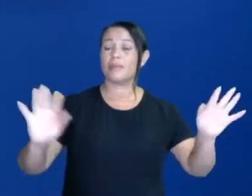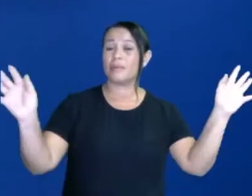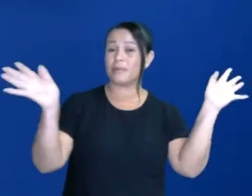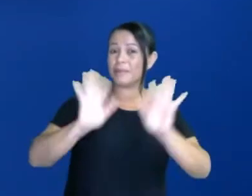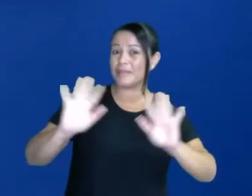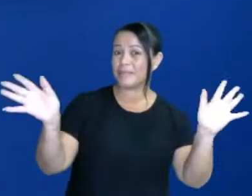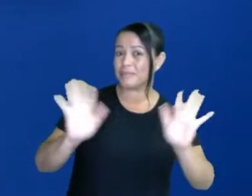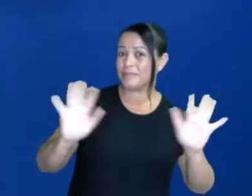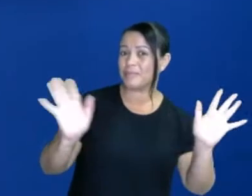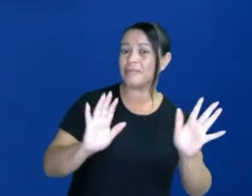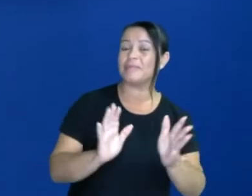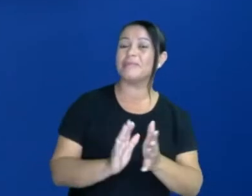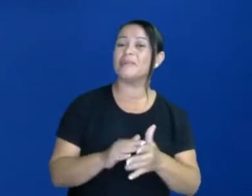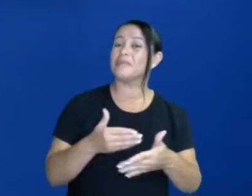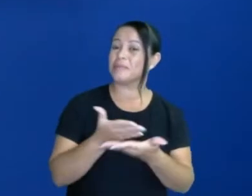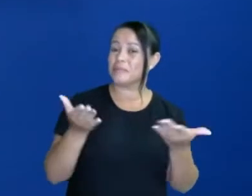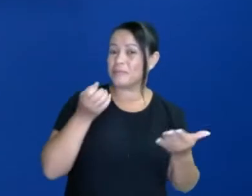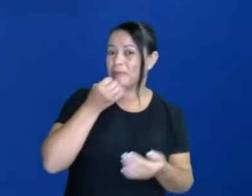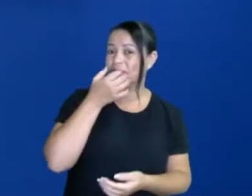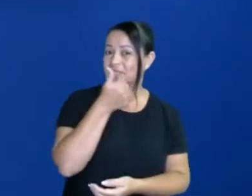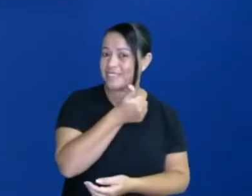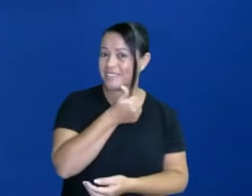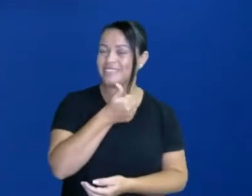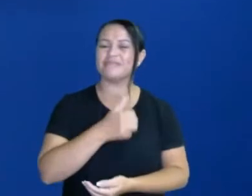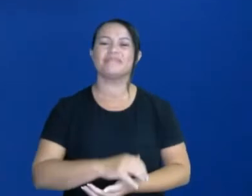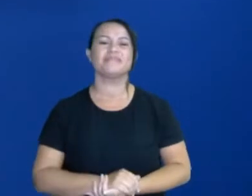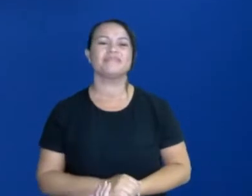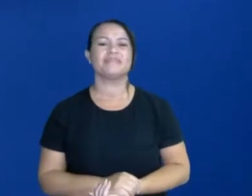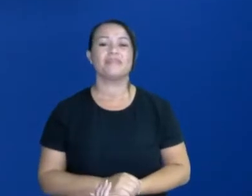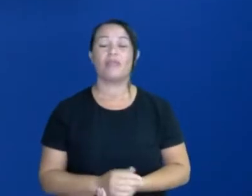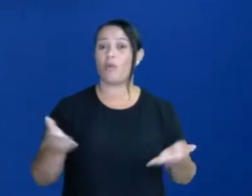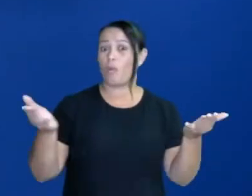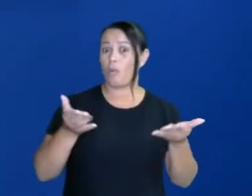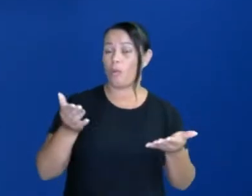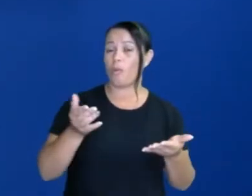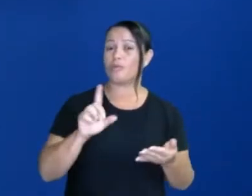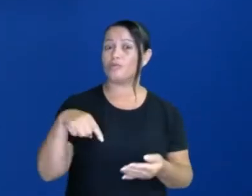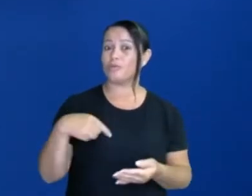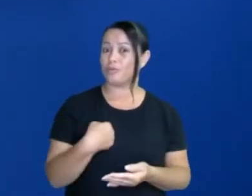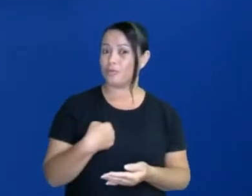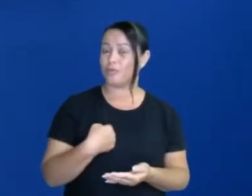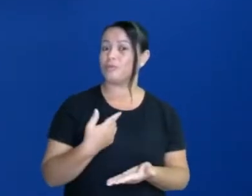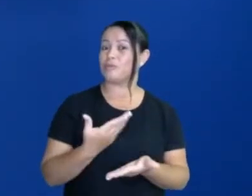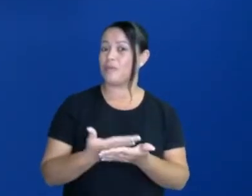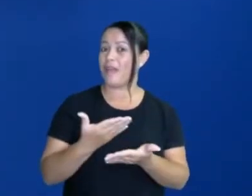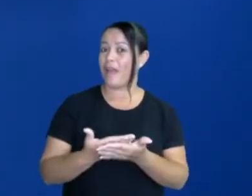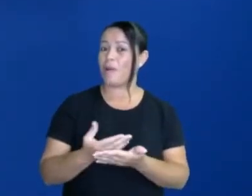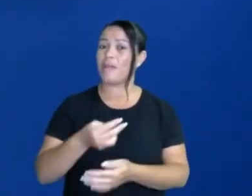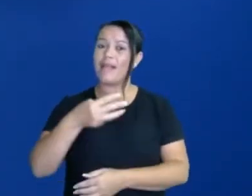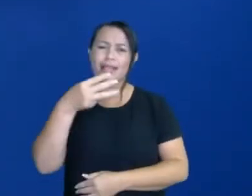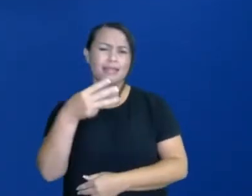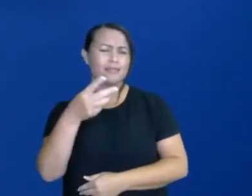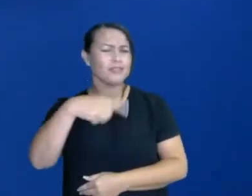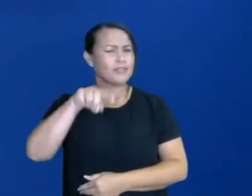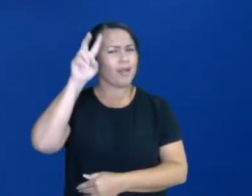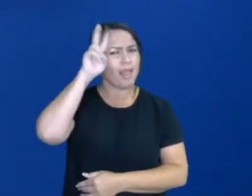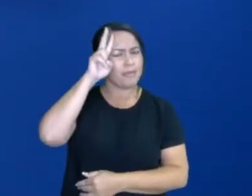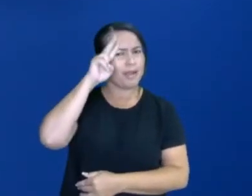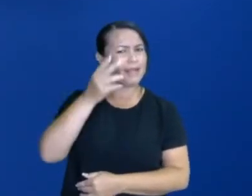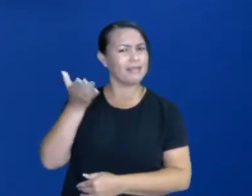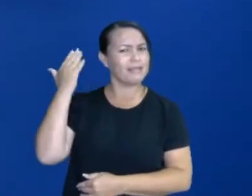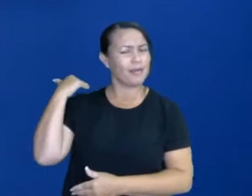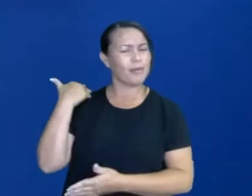Olá, turma! E aí, tudo bem com vocês? Hoje nós vamos para a nossa aula 3. Estão lembrados da nossa